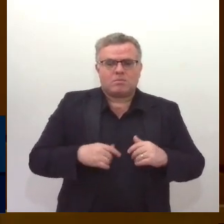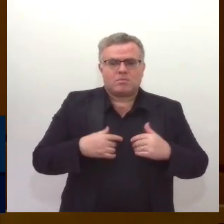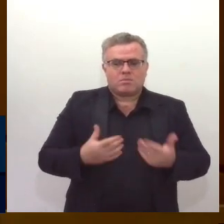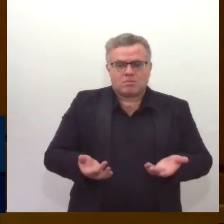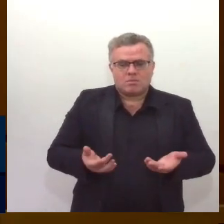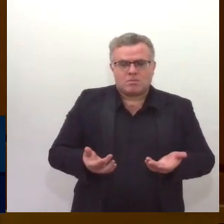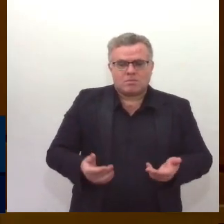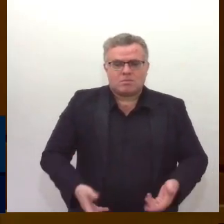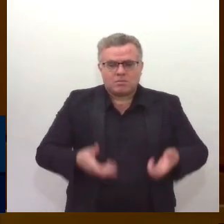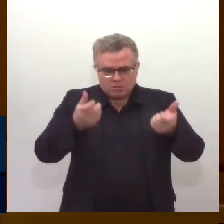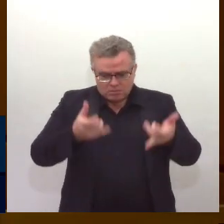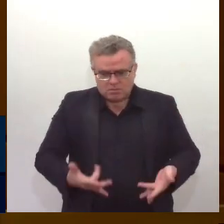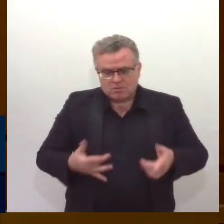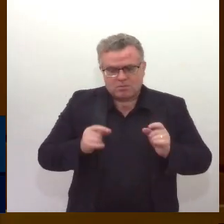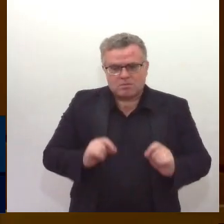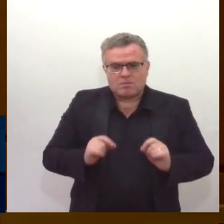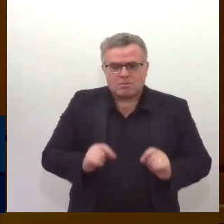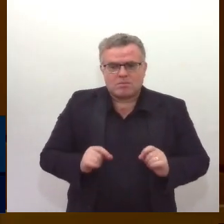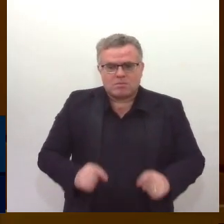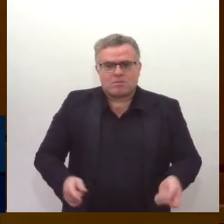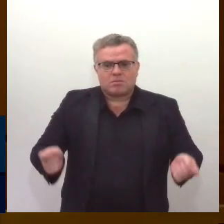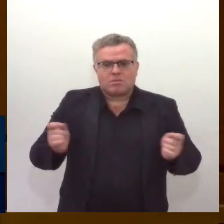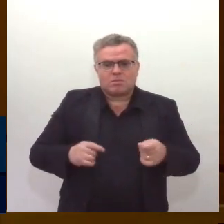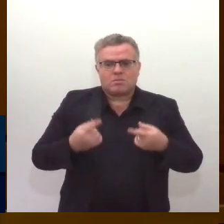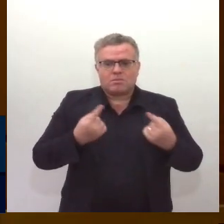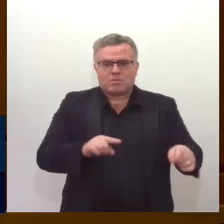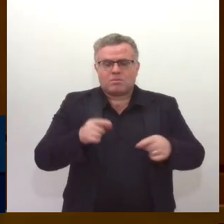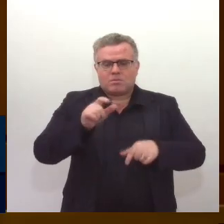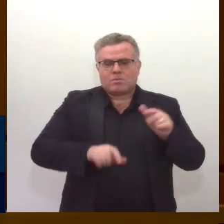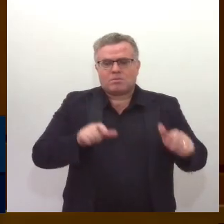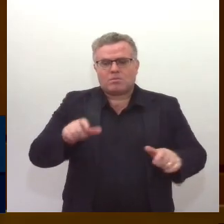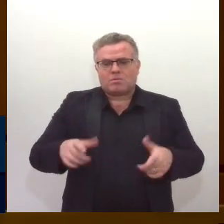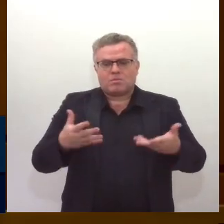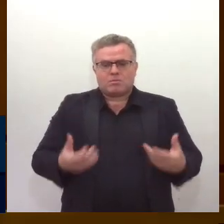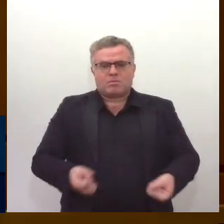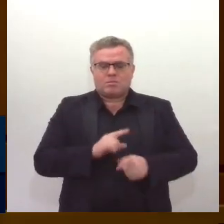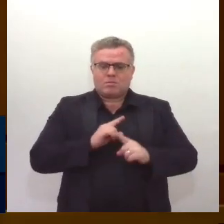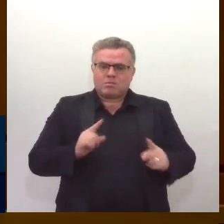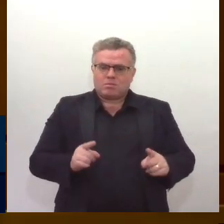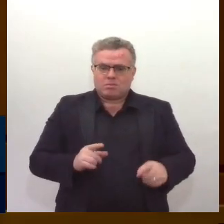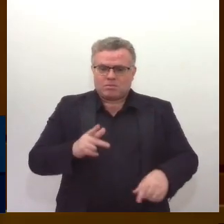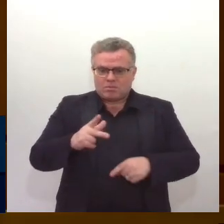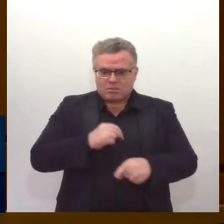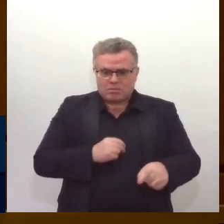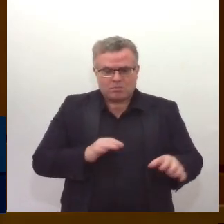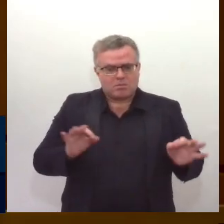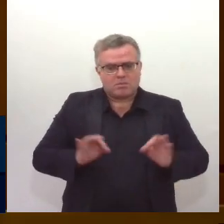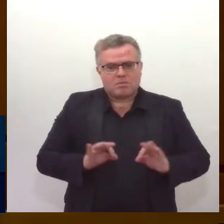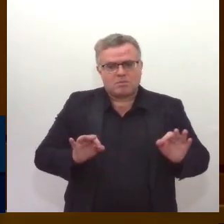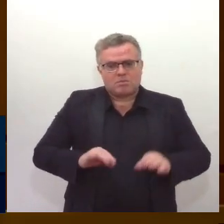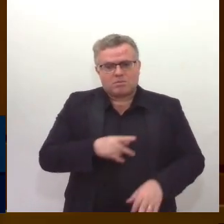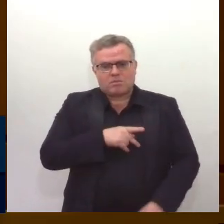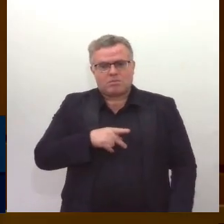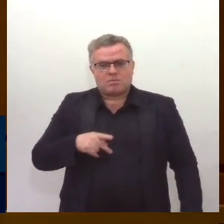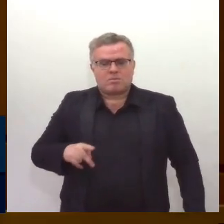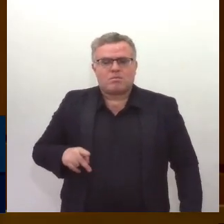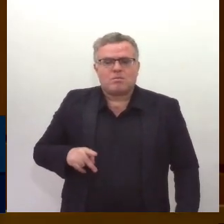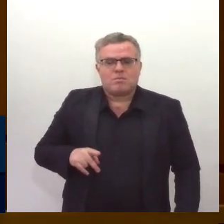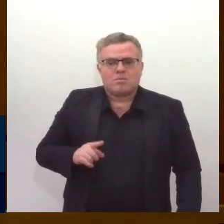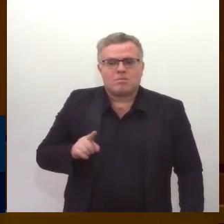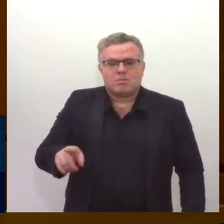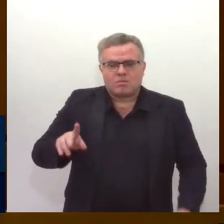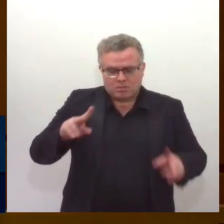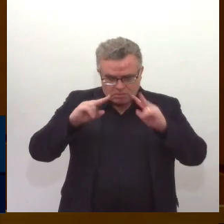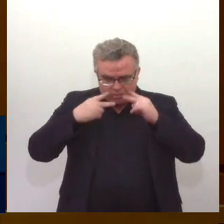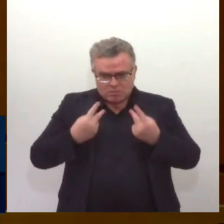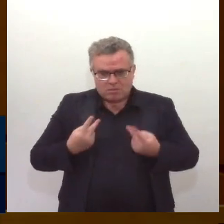né, pessoas que não aceitam derrota? O nosso presidente, né, reconheceu a vitória, parabenizou